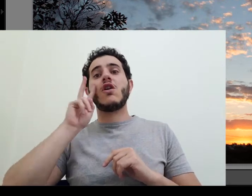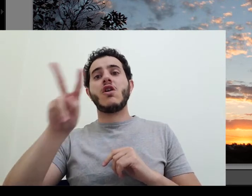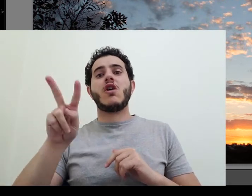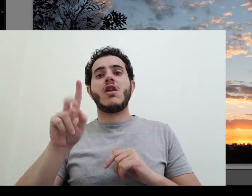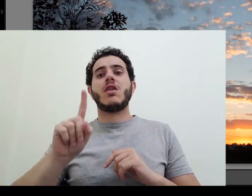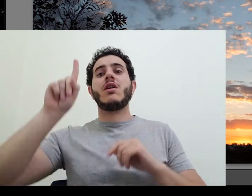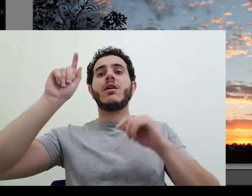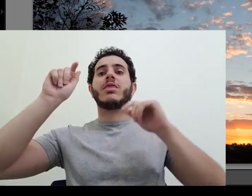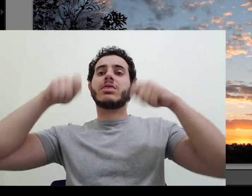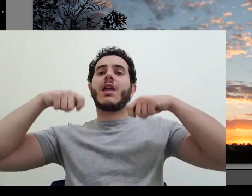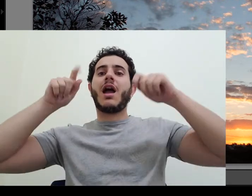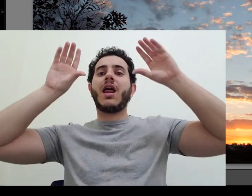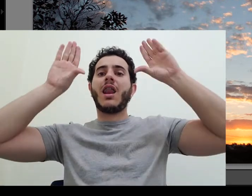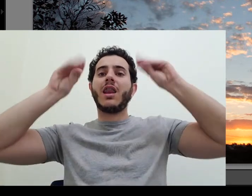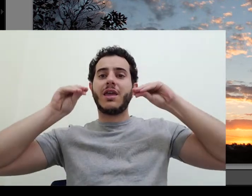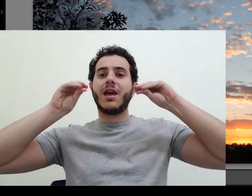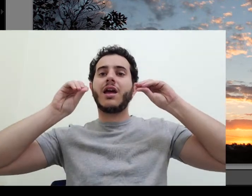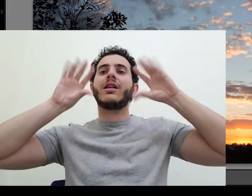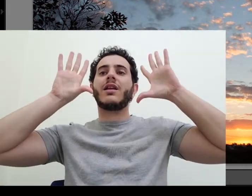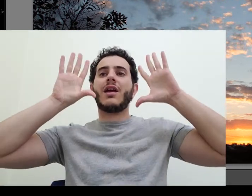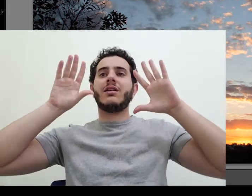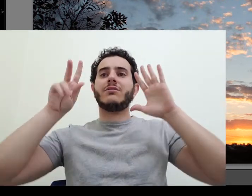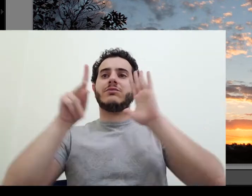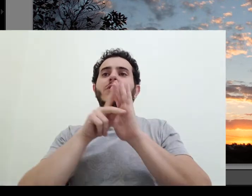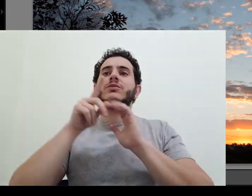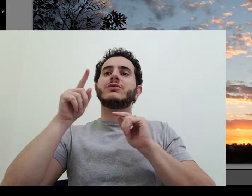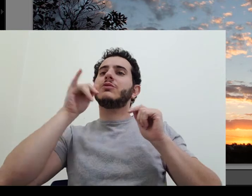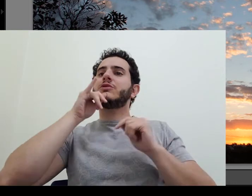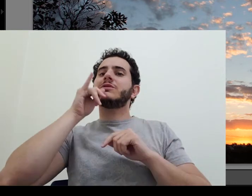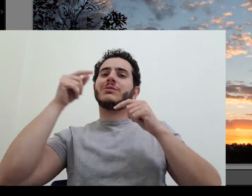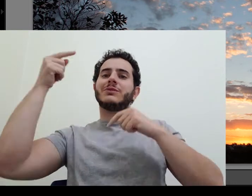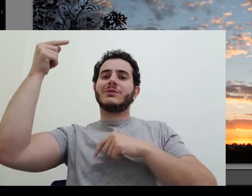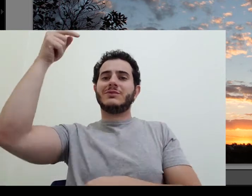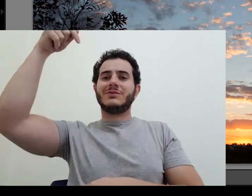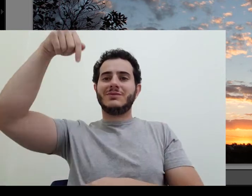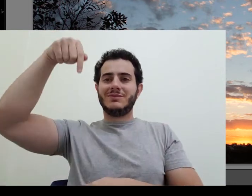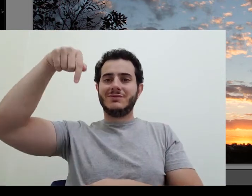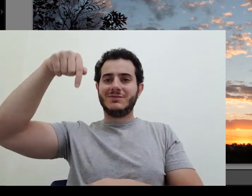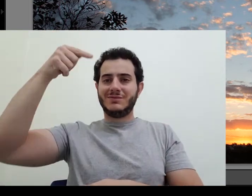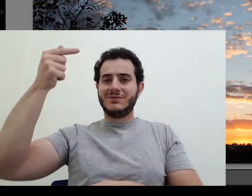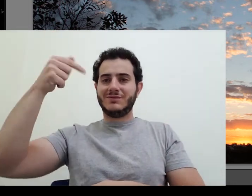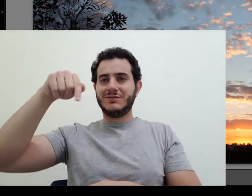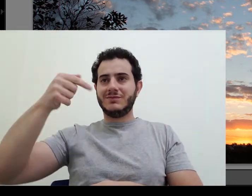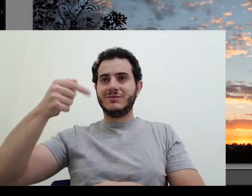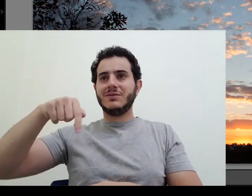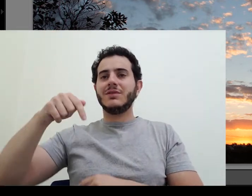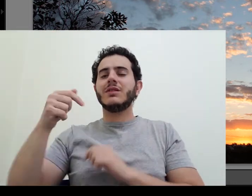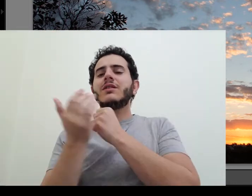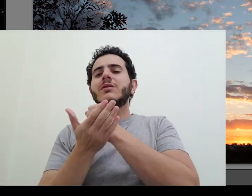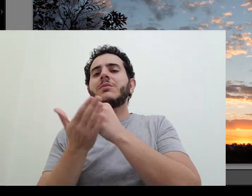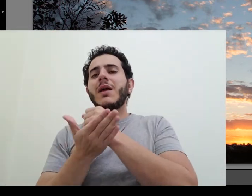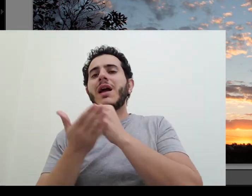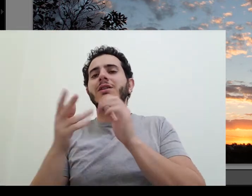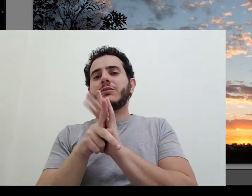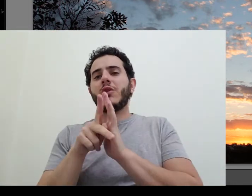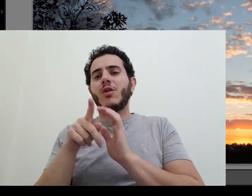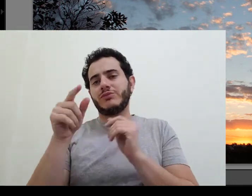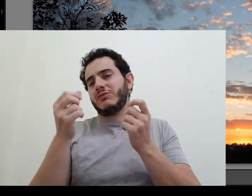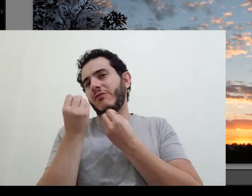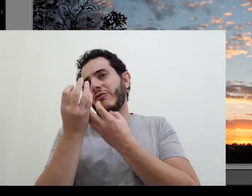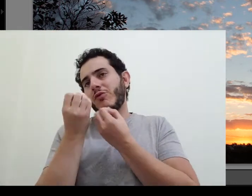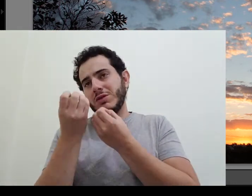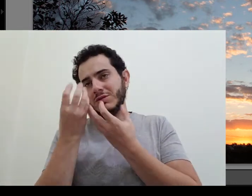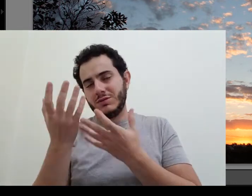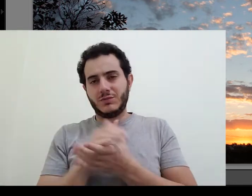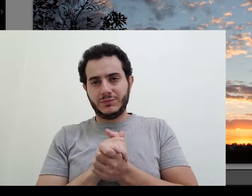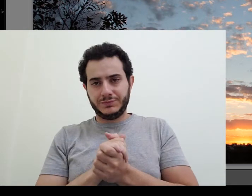eu posso ligar e desligar a visualização de um painel nesses botões aqui da esquerda. Só o painel, o subpainel básico que não tem o botão de liga e